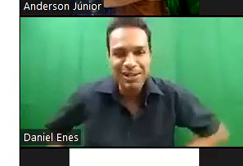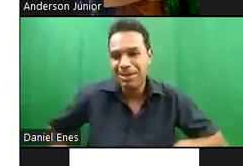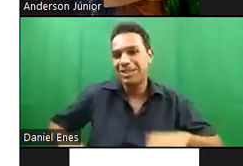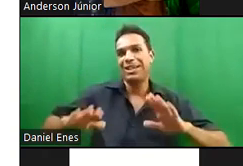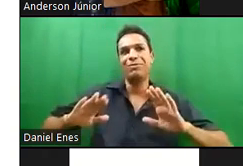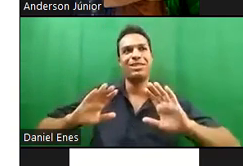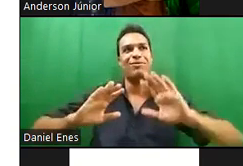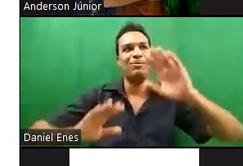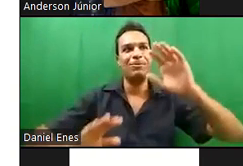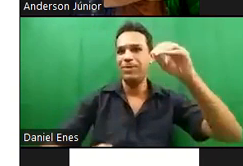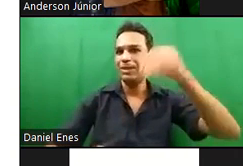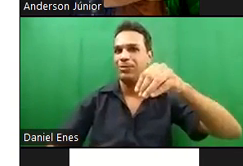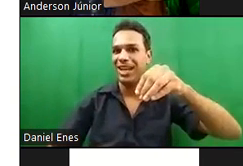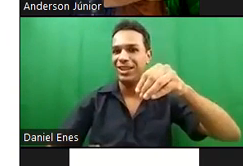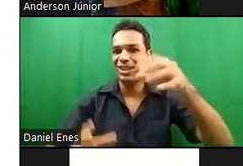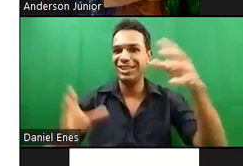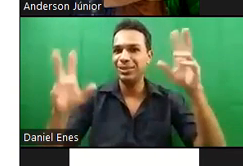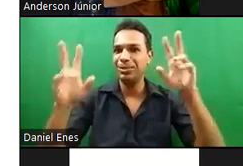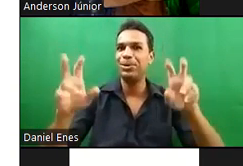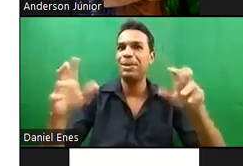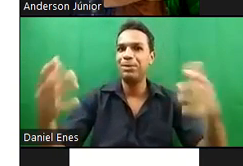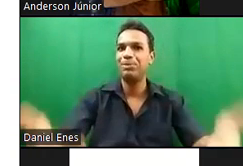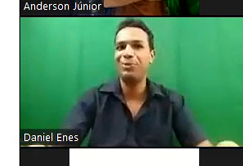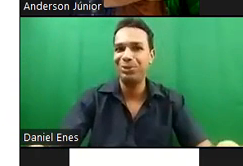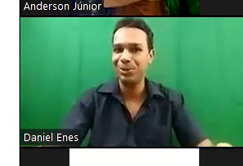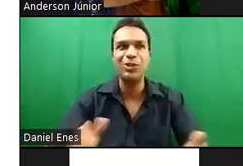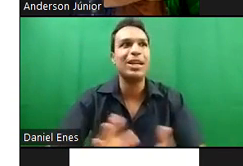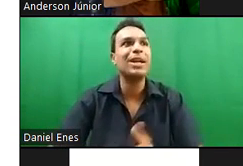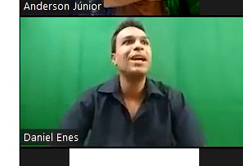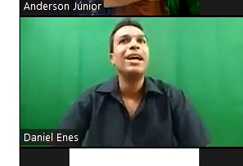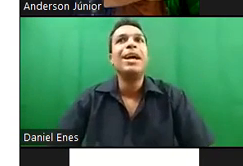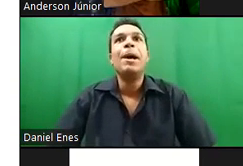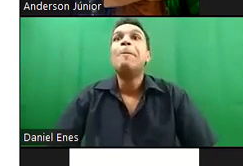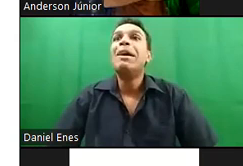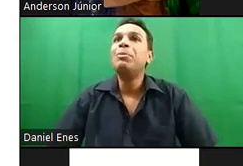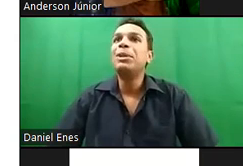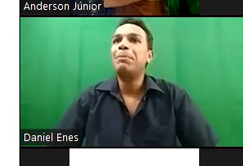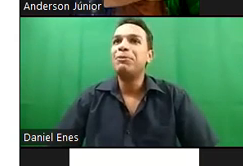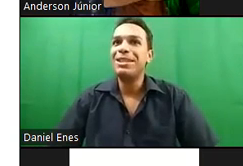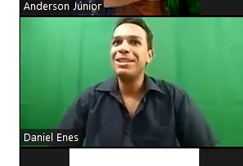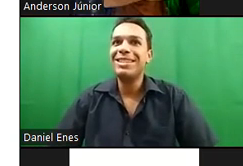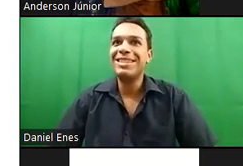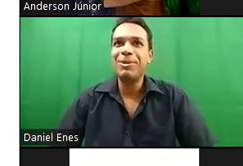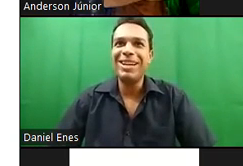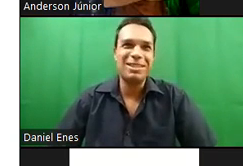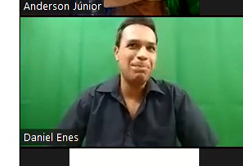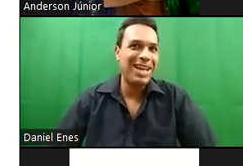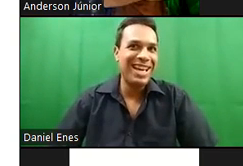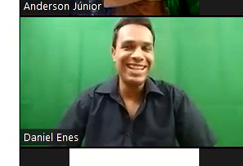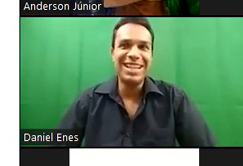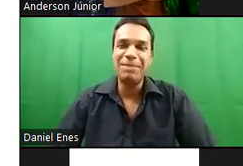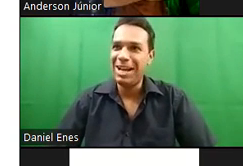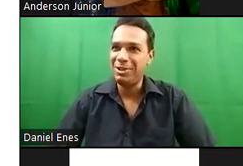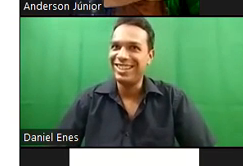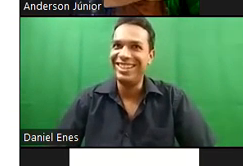de gramática, você vê fonética dentro do capítulo de fonologia. Mas vamos lá, para vocês que são expert